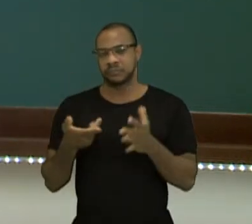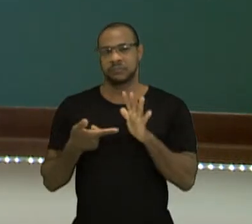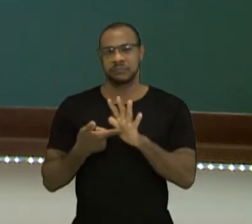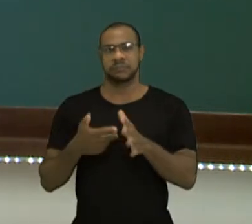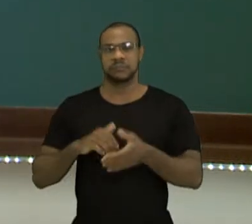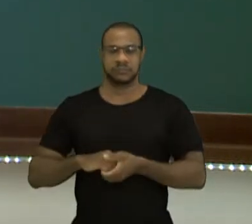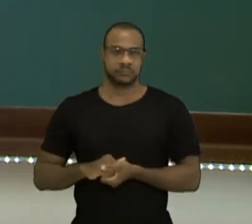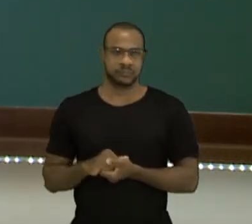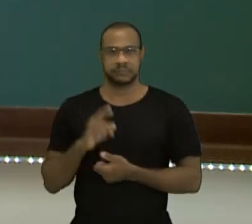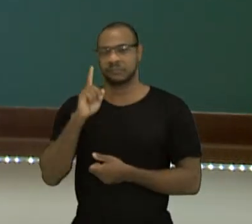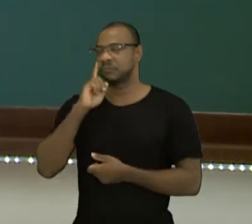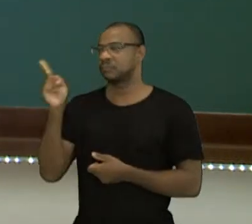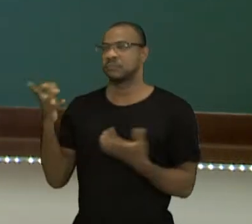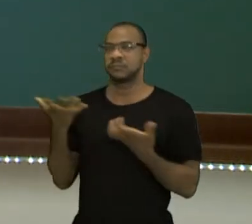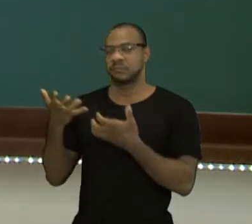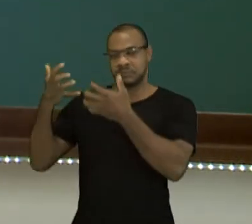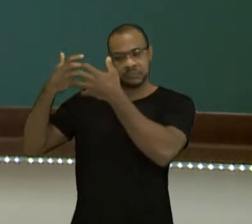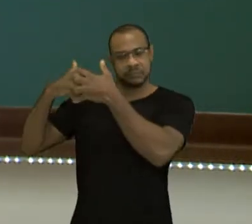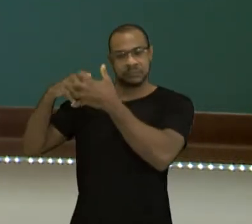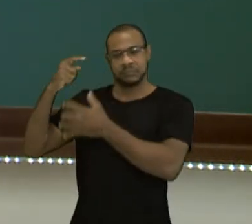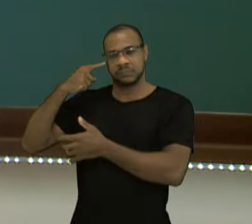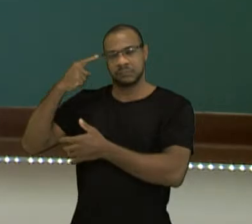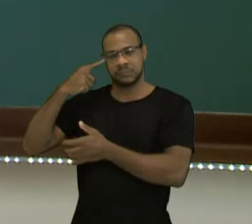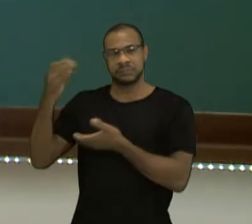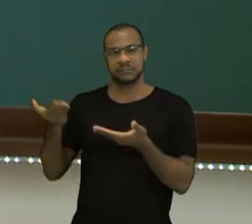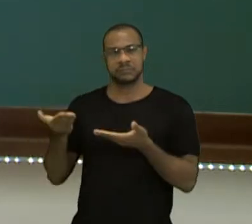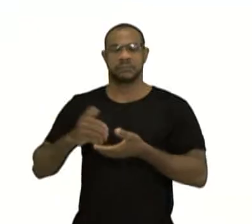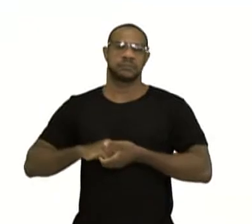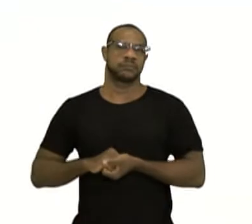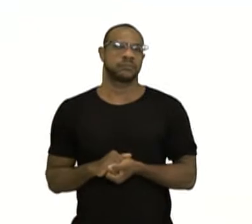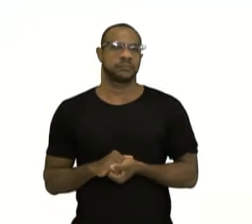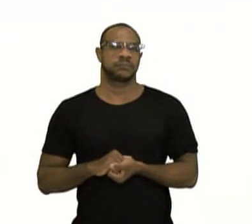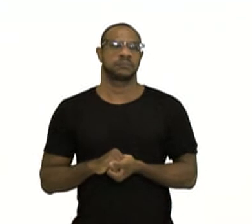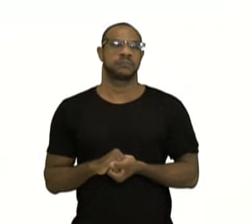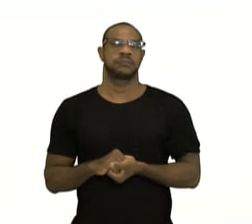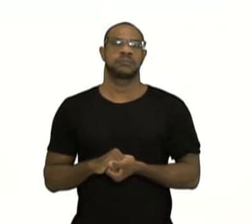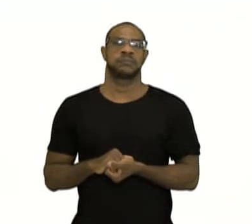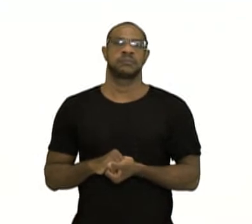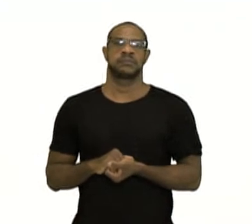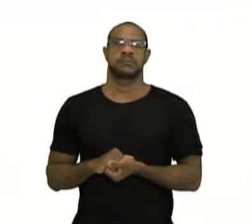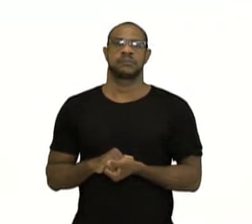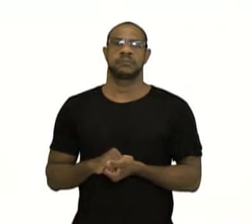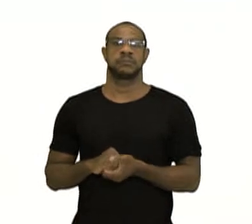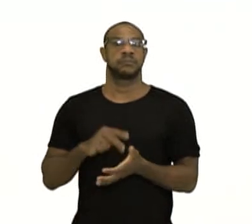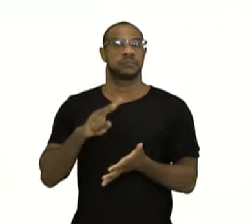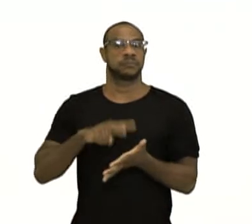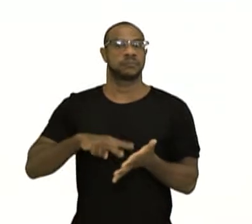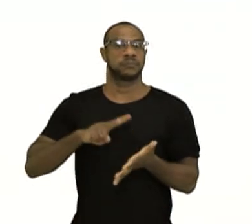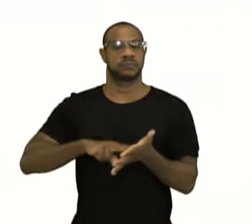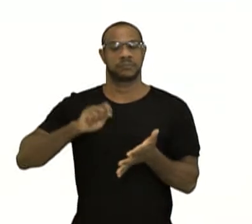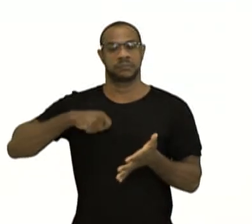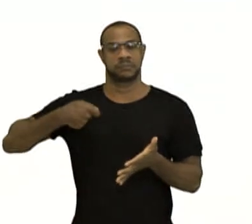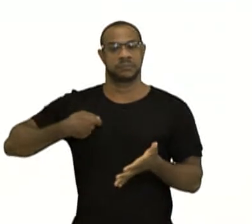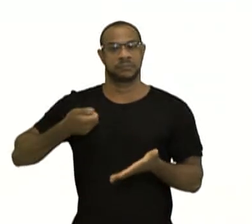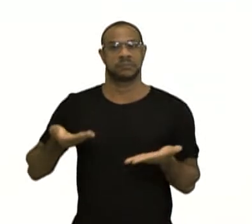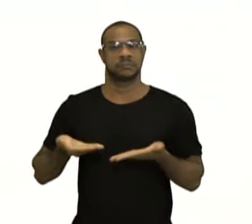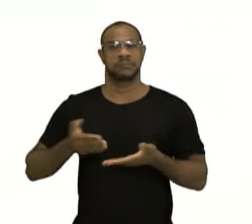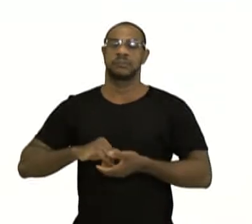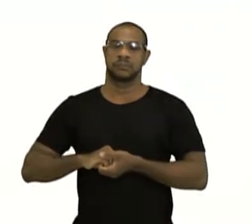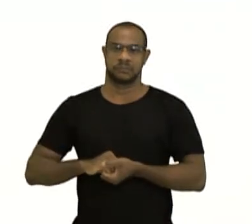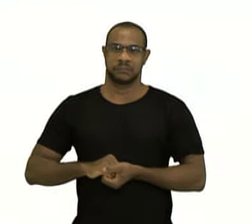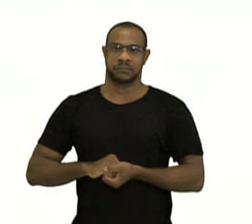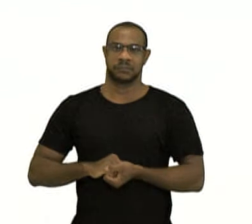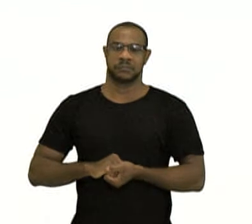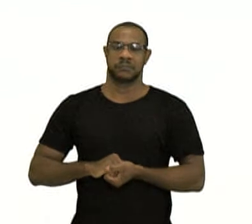Ahora vamos a reflexionar. Miren, ella no decía nada, le gustaba que él le